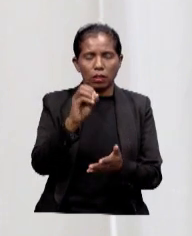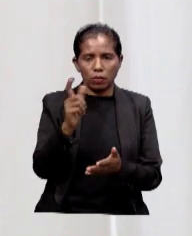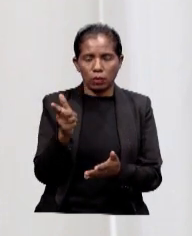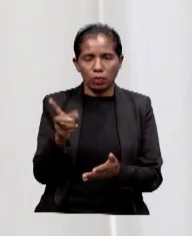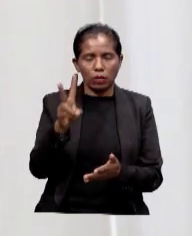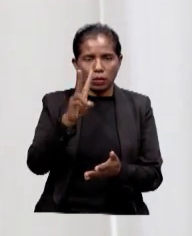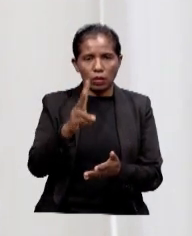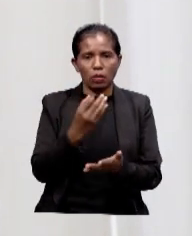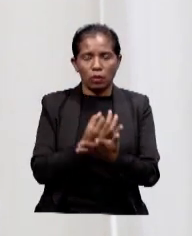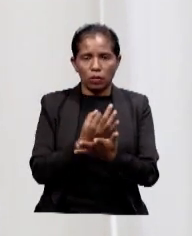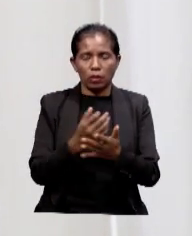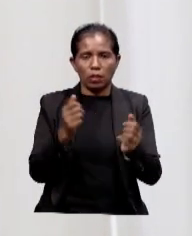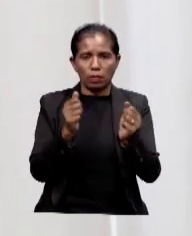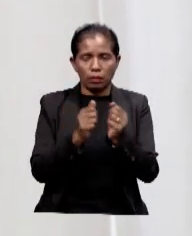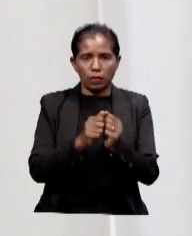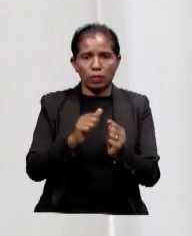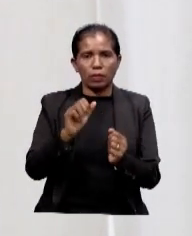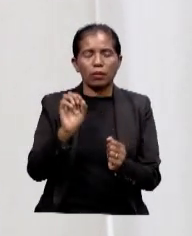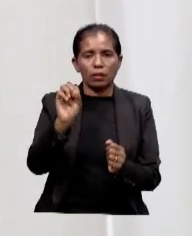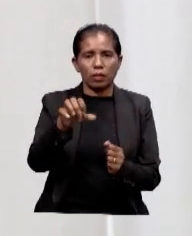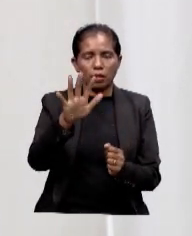com total